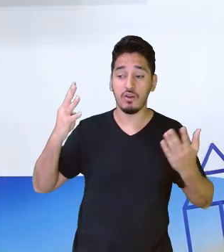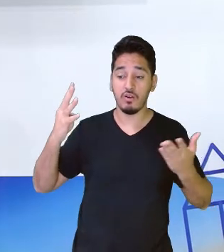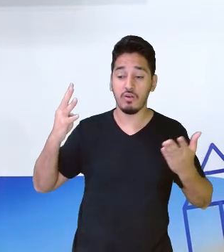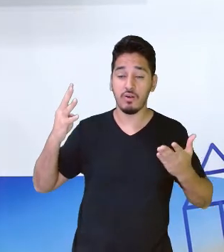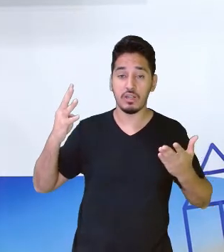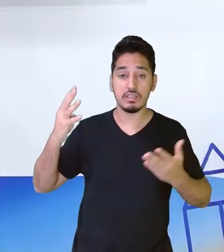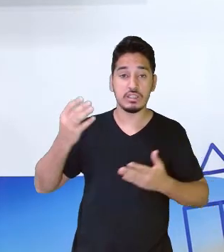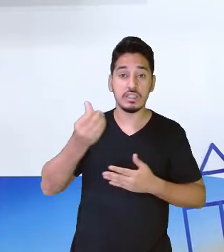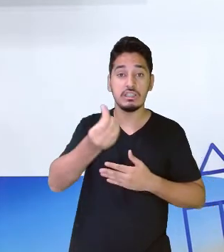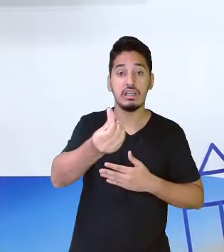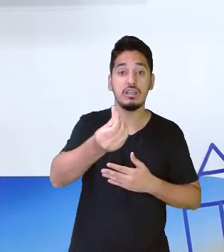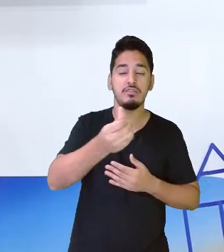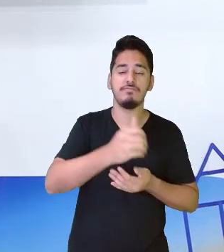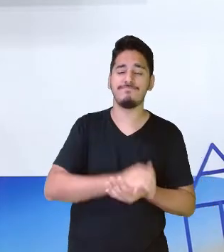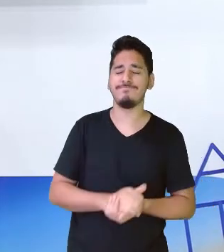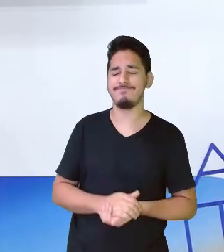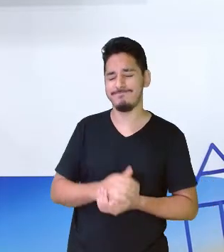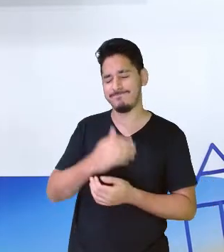são 6.